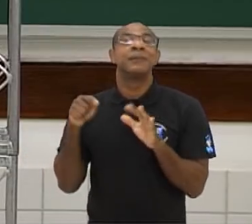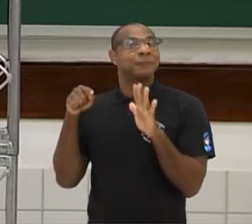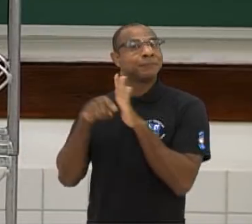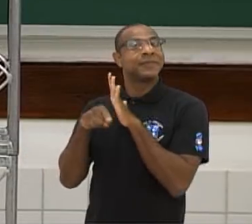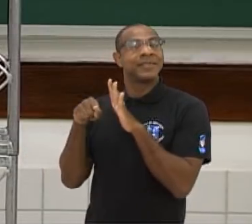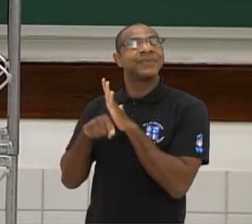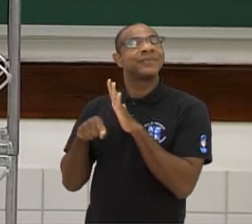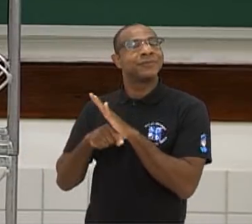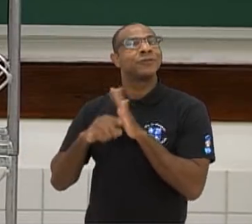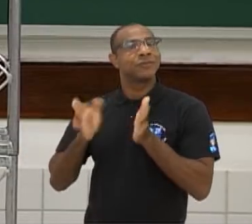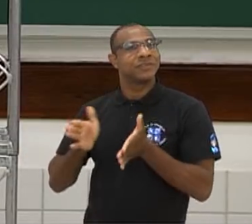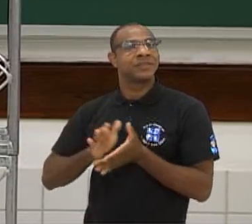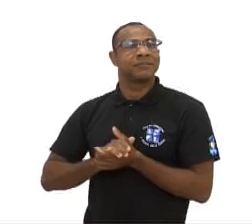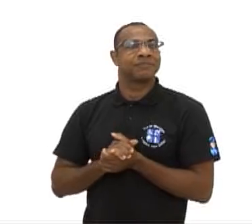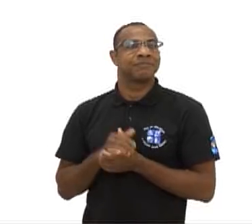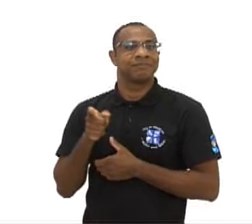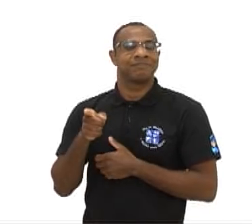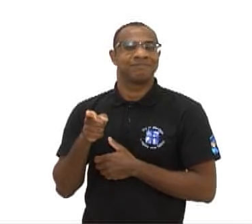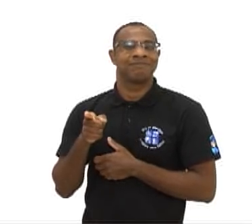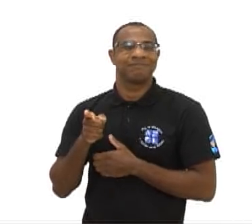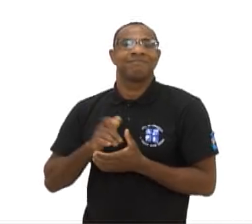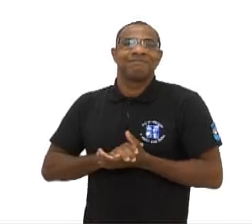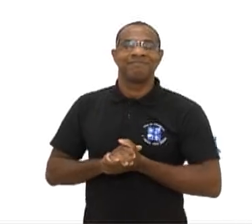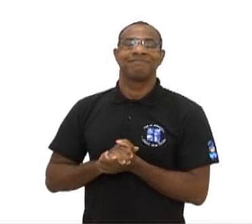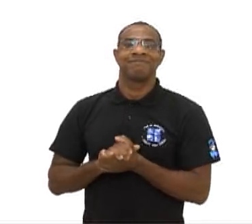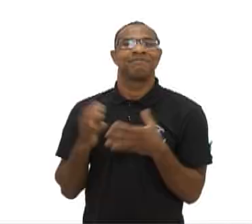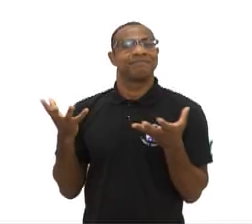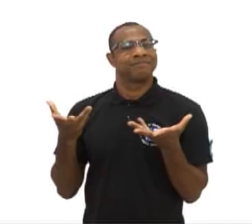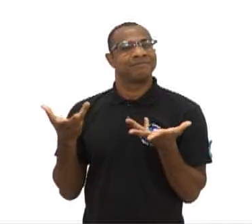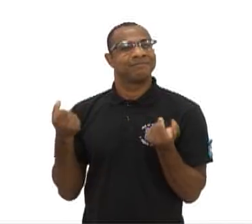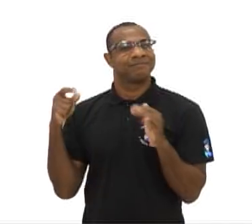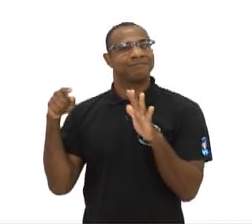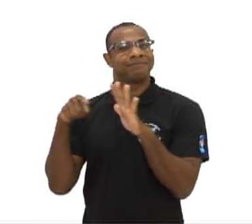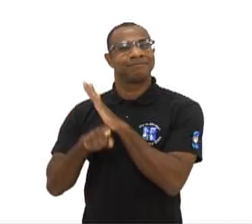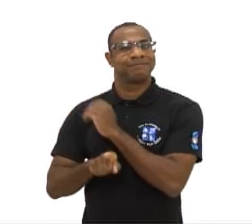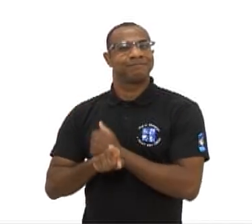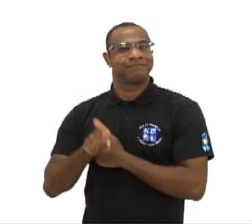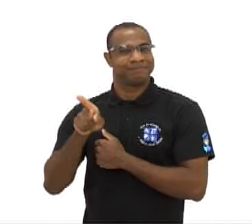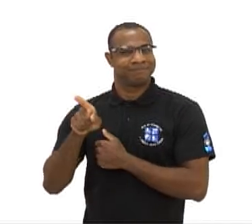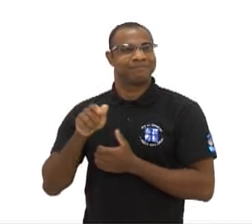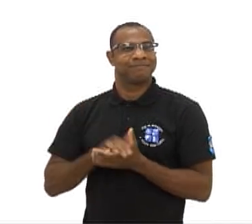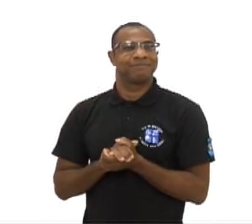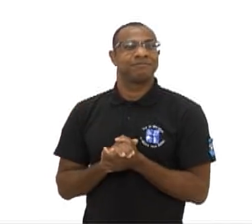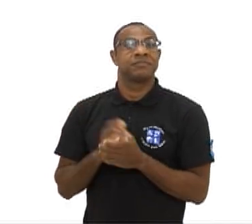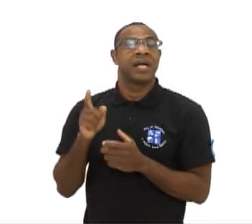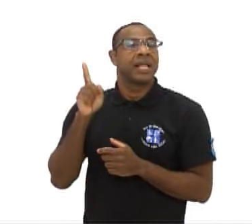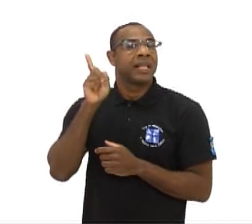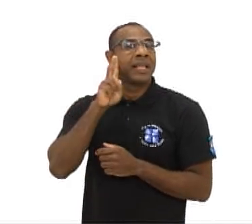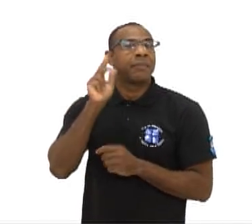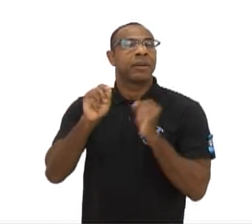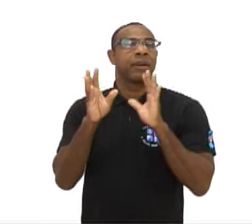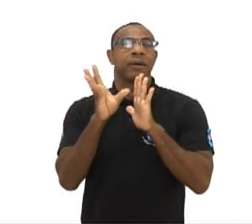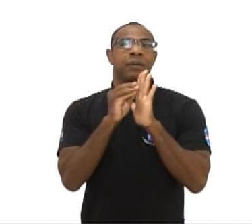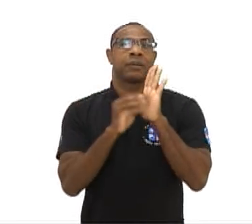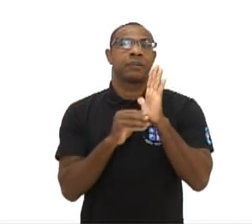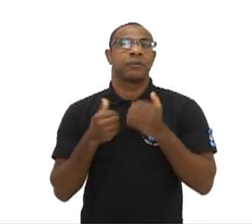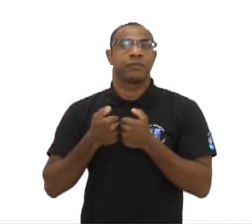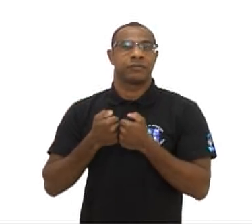aqui, com esse belíssimo quiz. Olha só, para a gente lembrar, dos conteúdos lá de